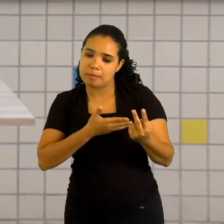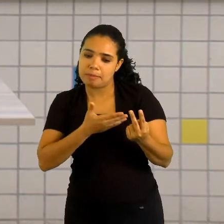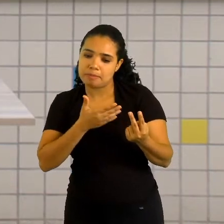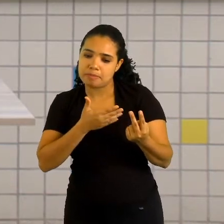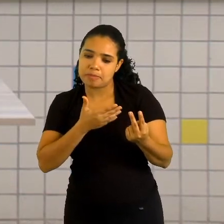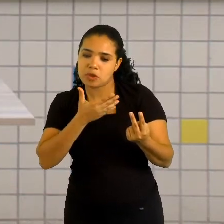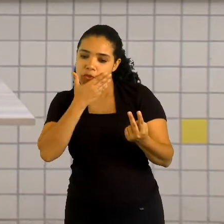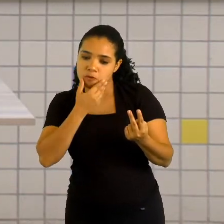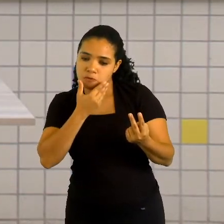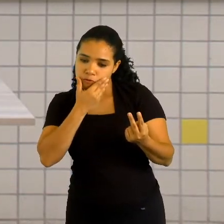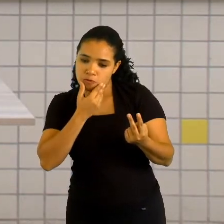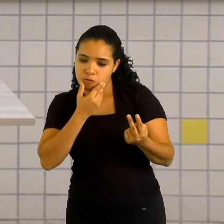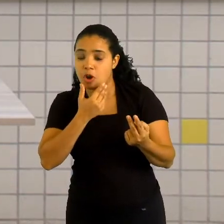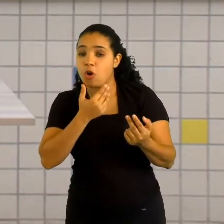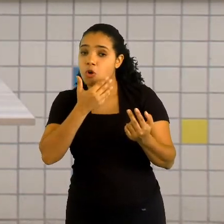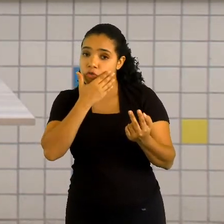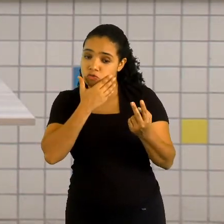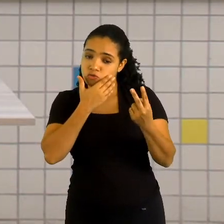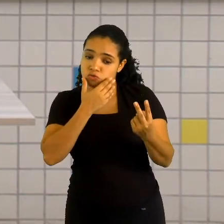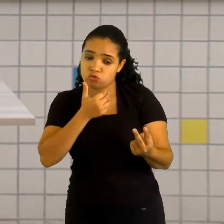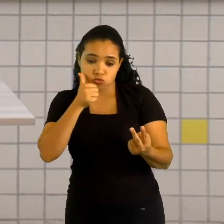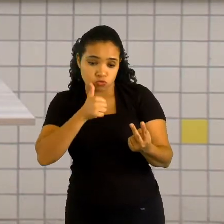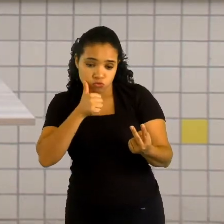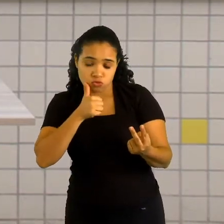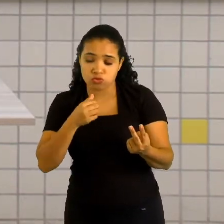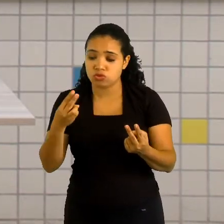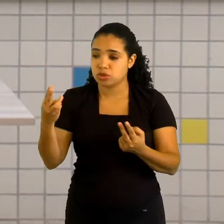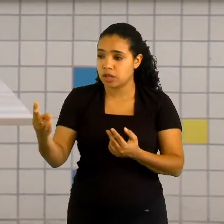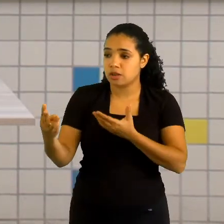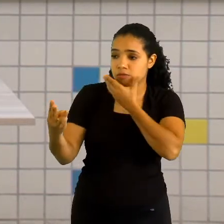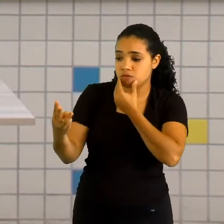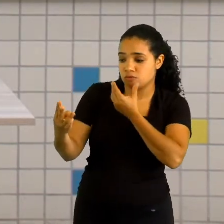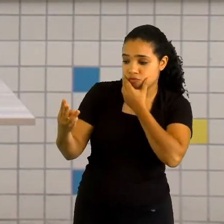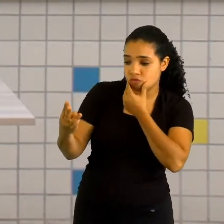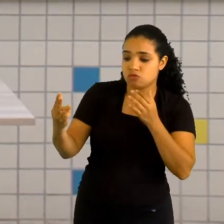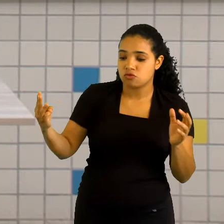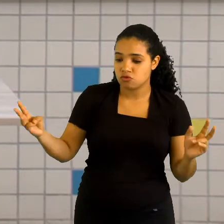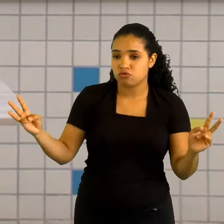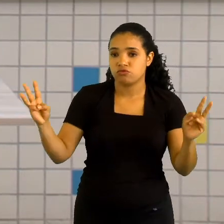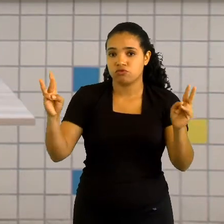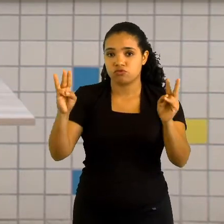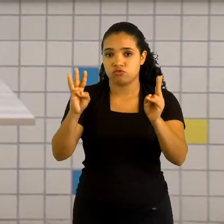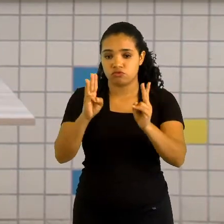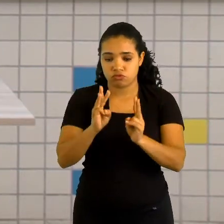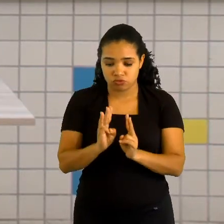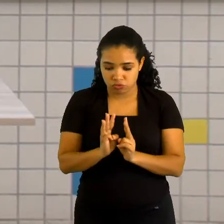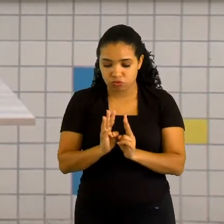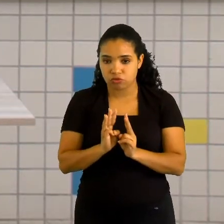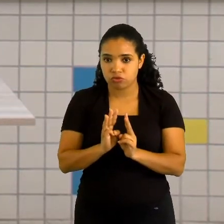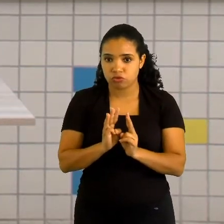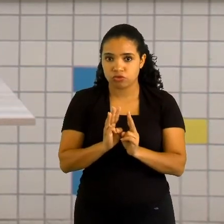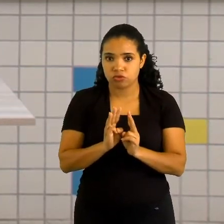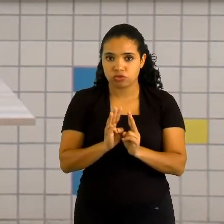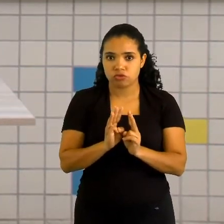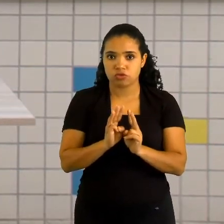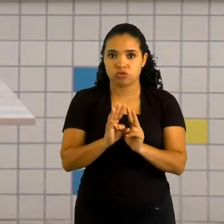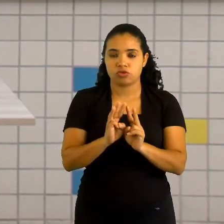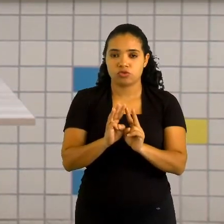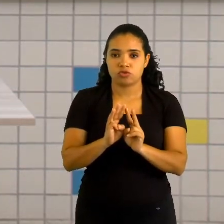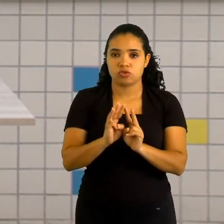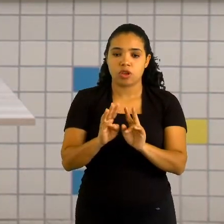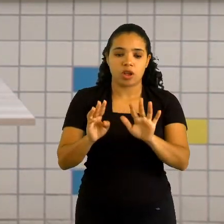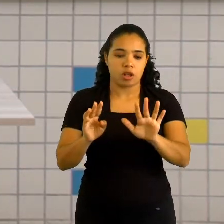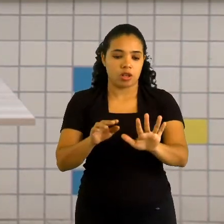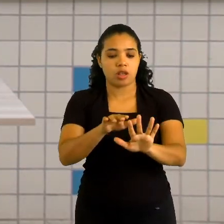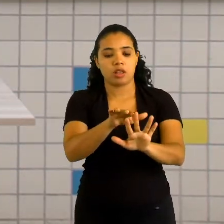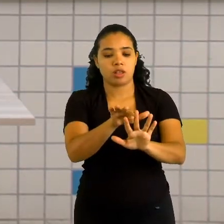2 meninas. Eles vão se juntar na festa da minha irmã. Quando eles se juntaram, eles formaram um outro grupo, que não é mais de 3